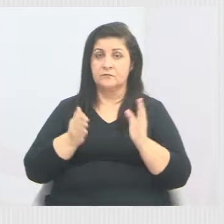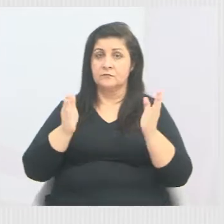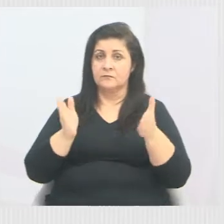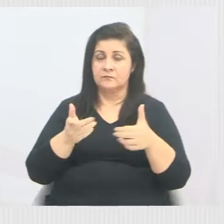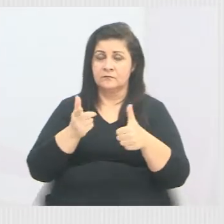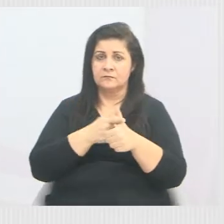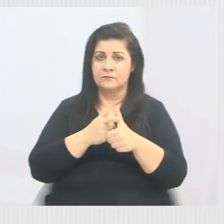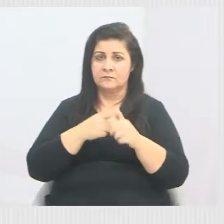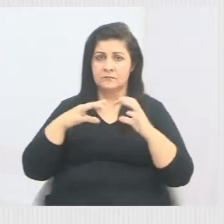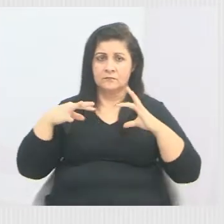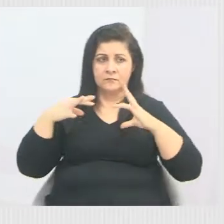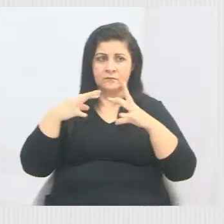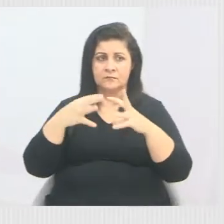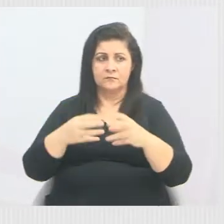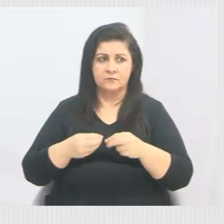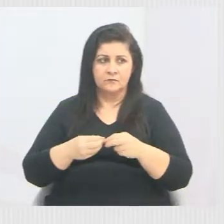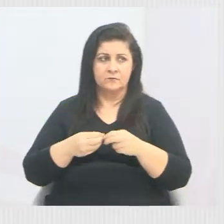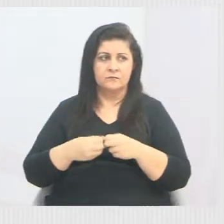está em